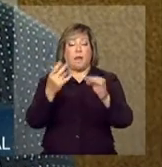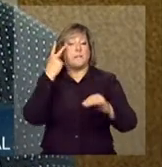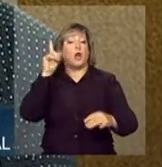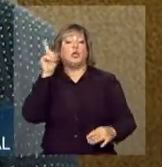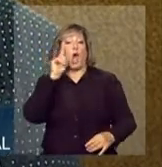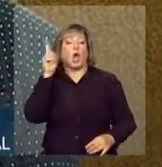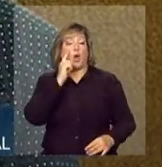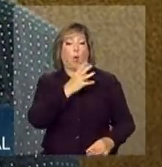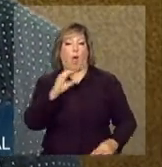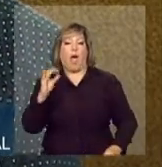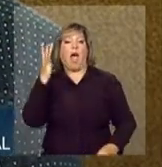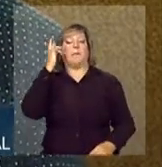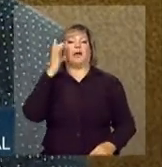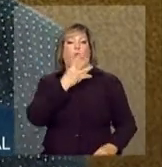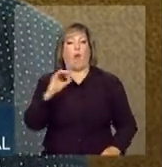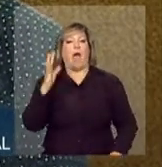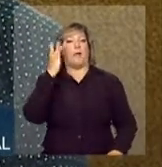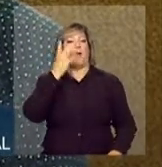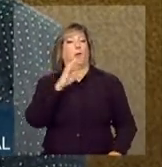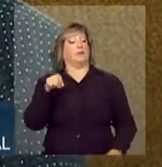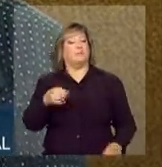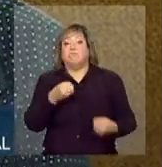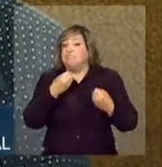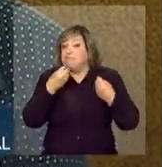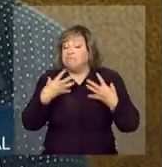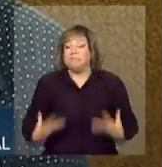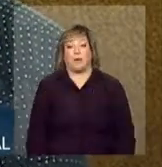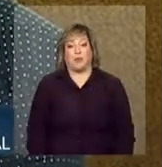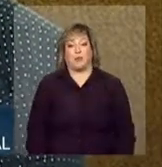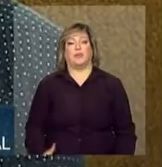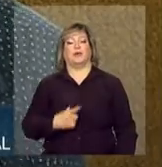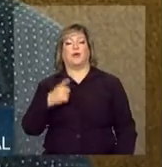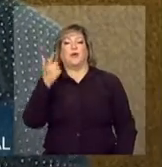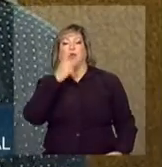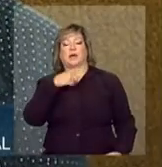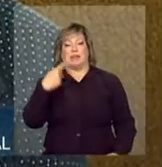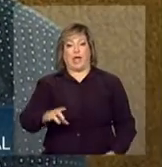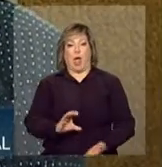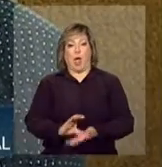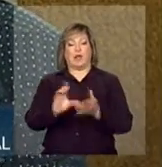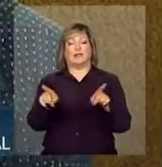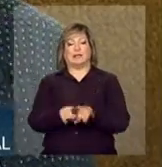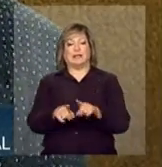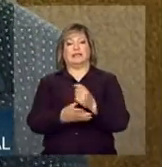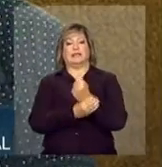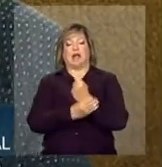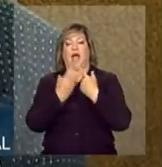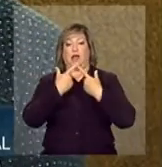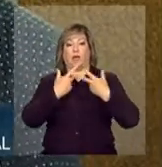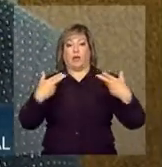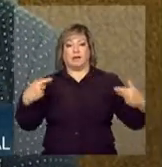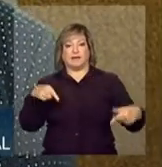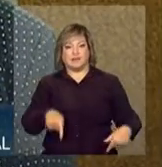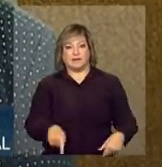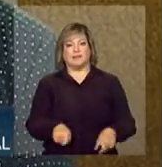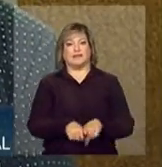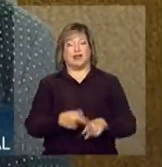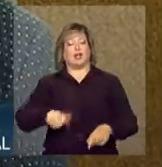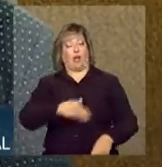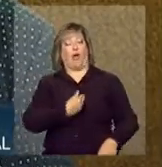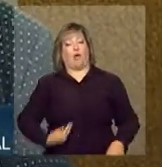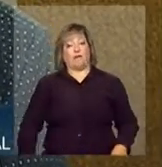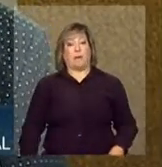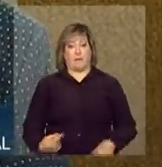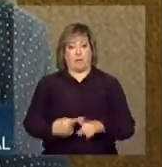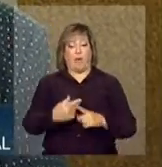dia. Certo? E isso é uma vitória desse conselho, uma vitória da Agenda de Segurança Alimentar, e é uma vitória, sim, do nosso governo,